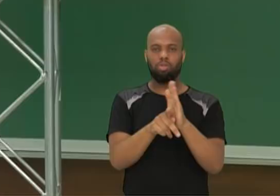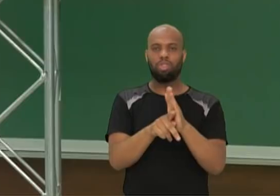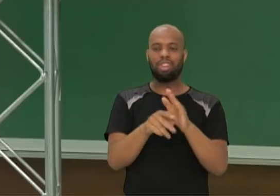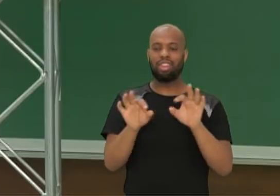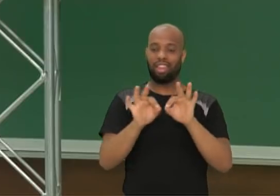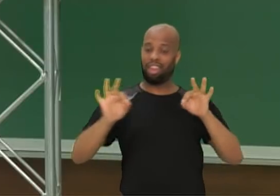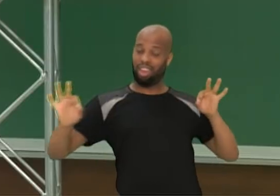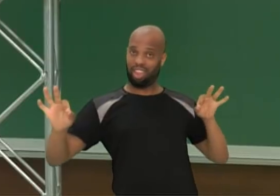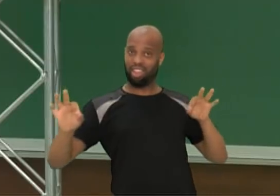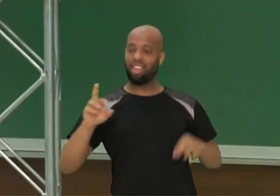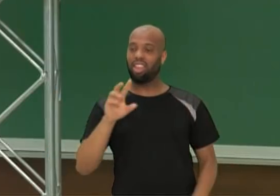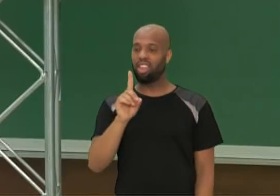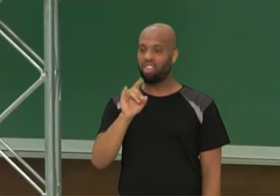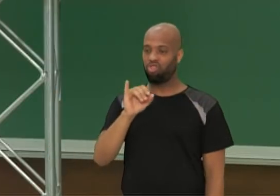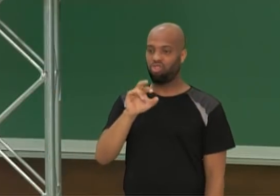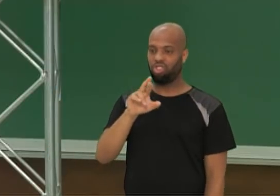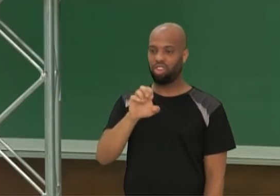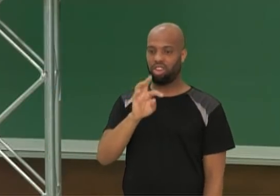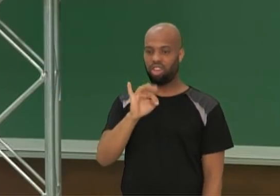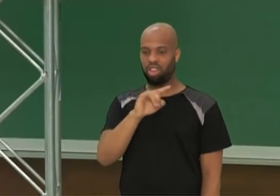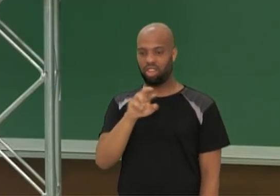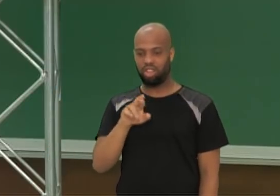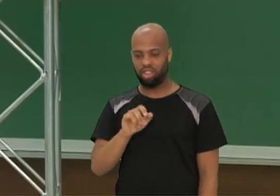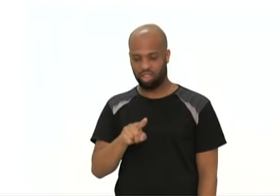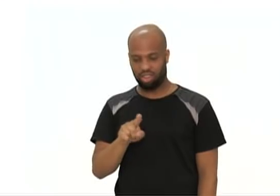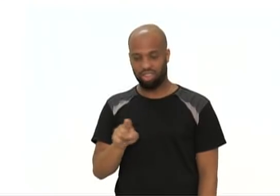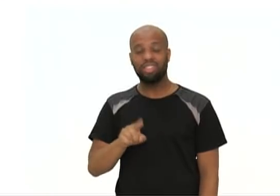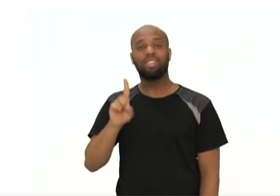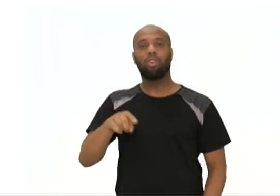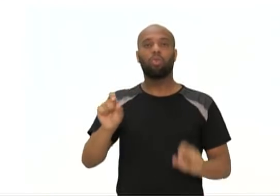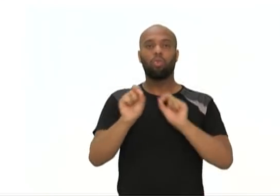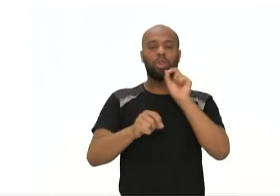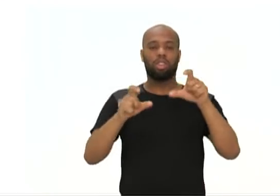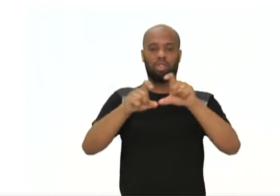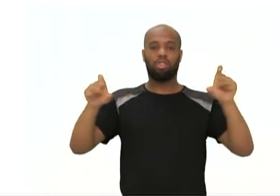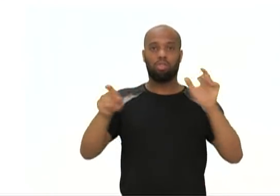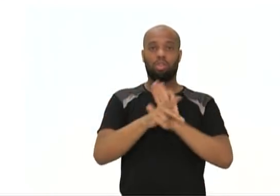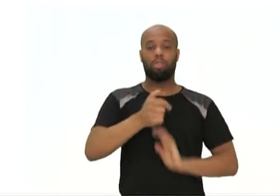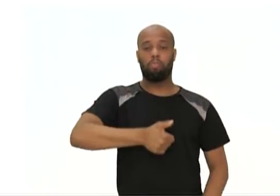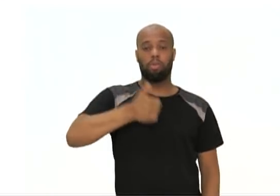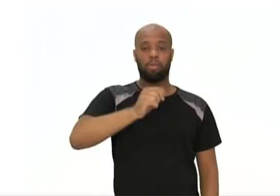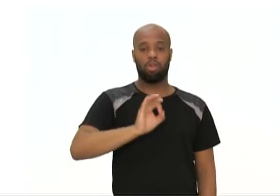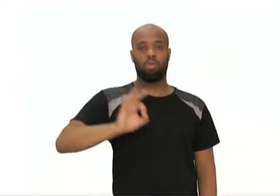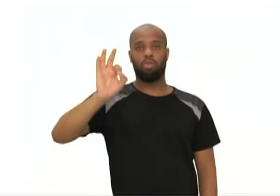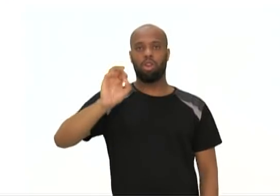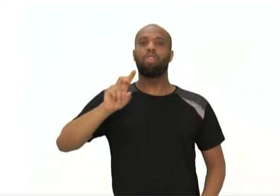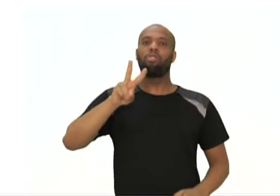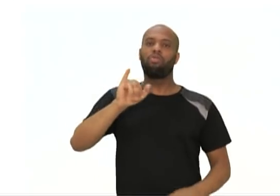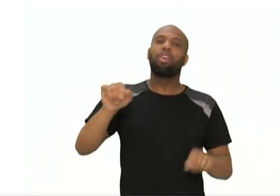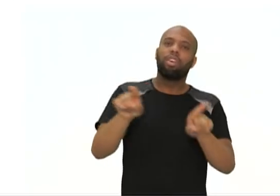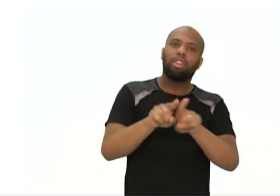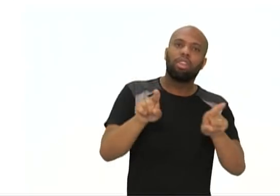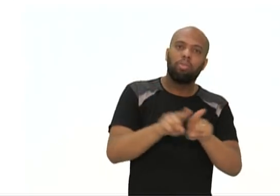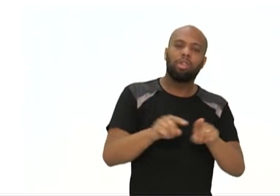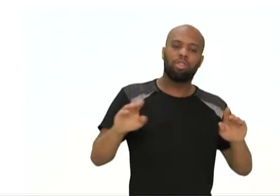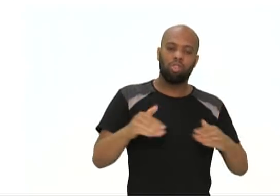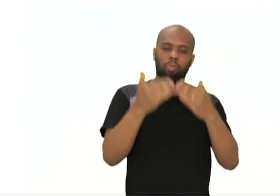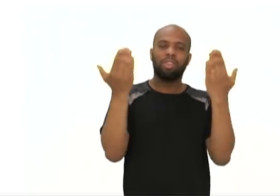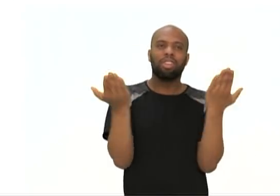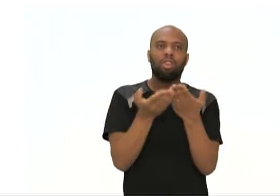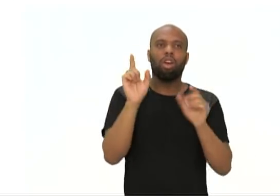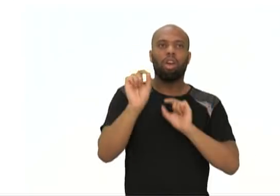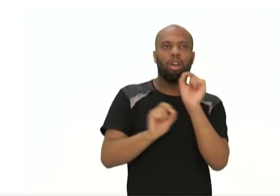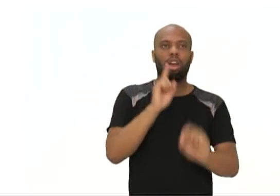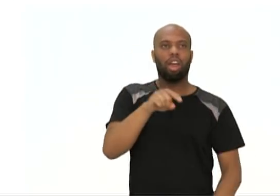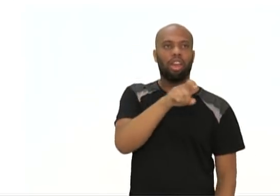é a diretriz? Uma reta, se é uma reta, é uma equação de primeiro grau. Então, eu vou compensar também x menos o